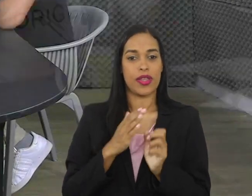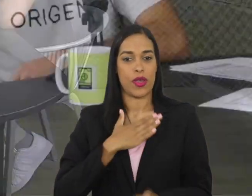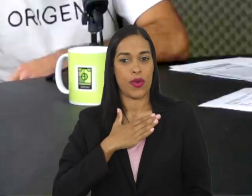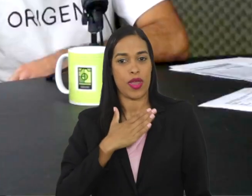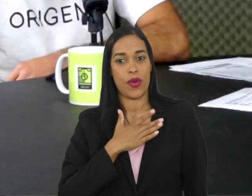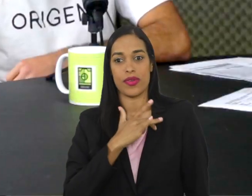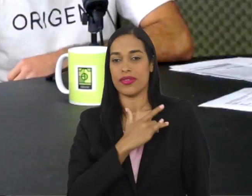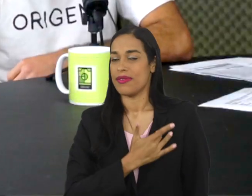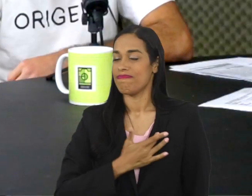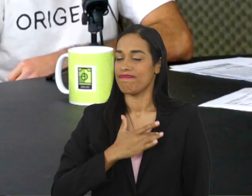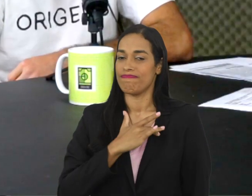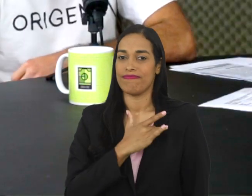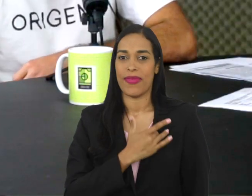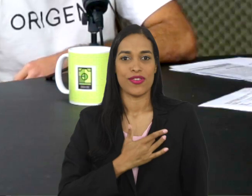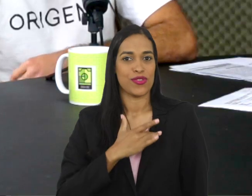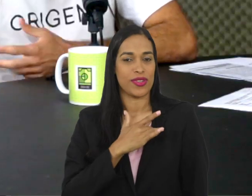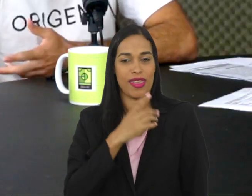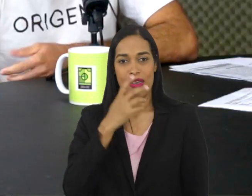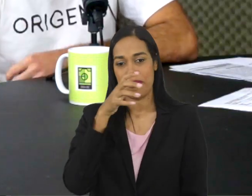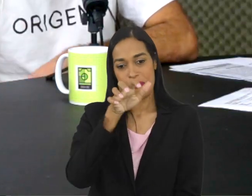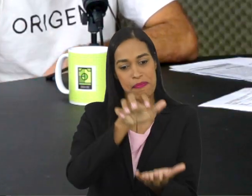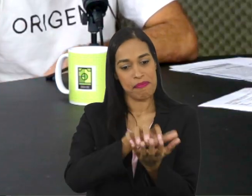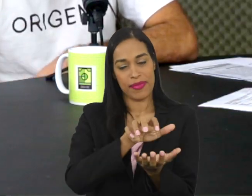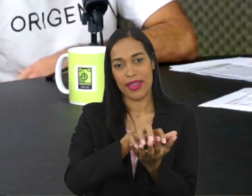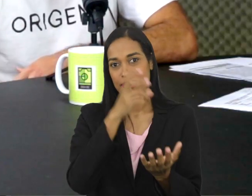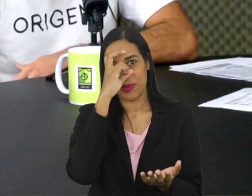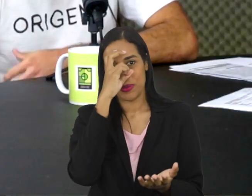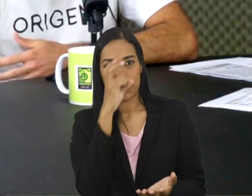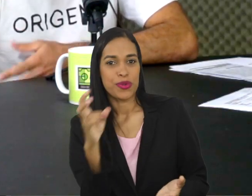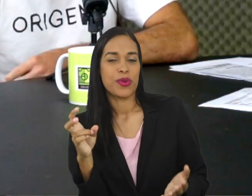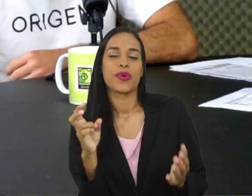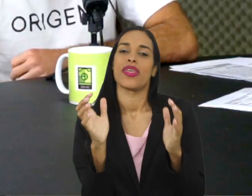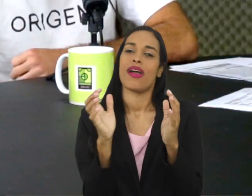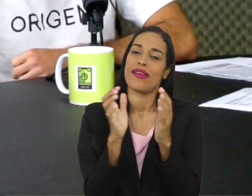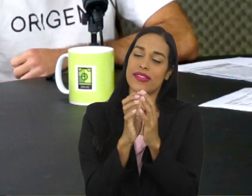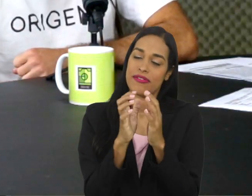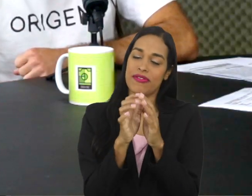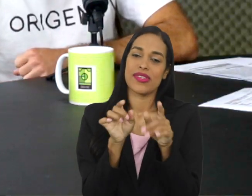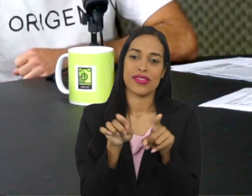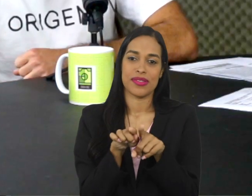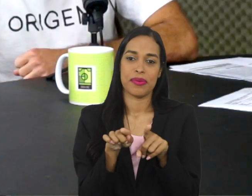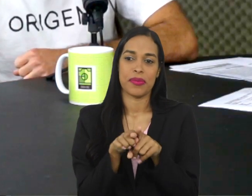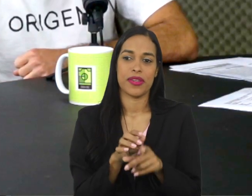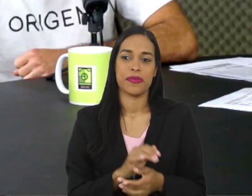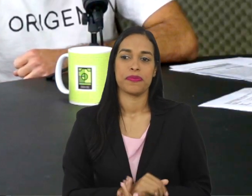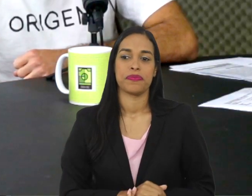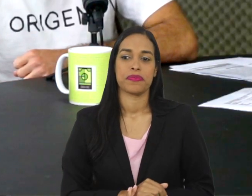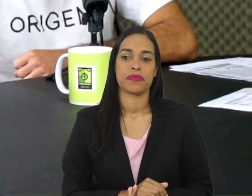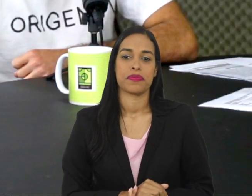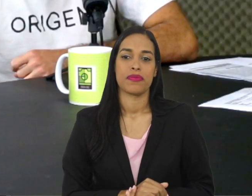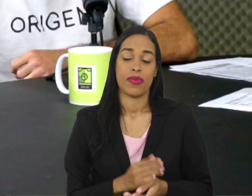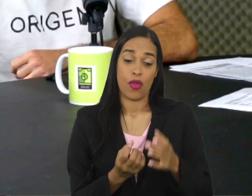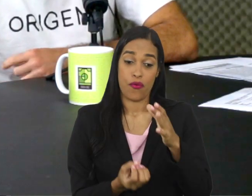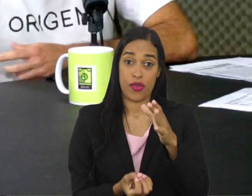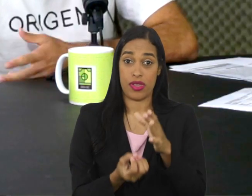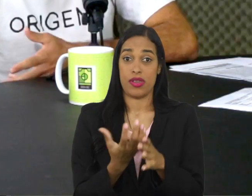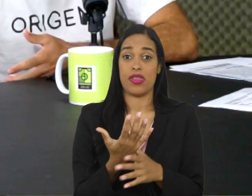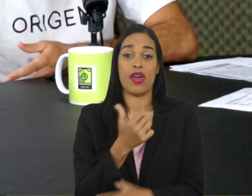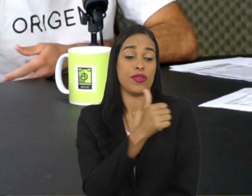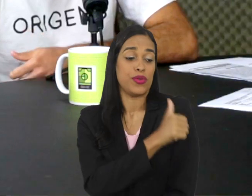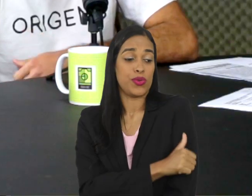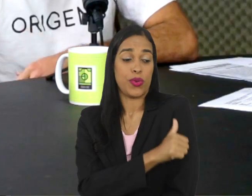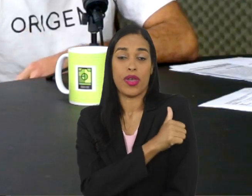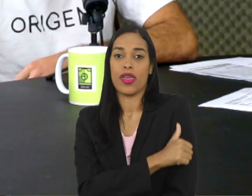sou apaixonado pela cultura pernambucana e recifense está inclusa, né? Mas eu fui criado no estado do Rio de